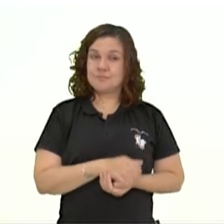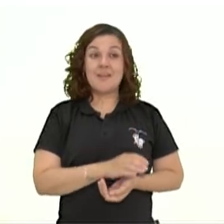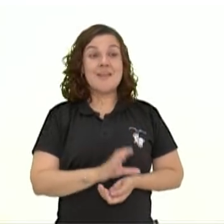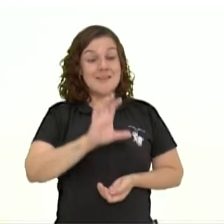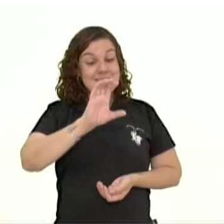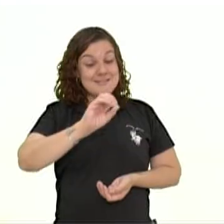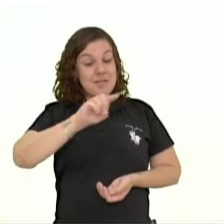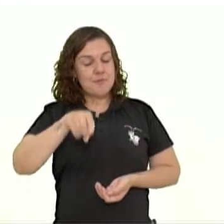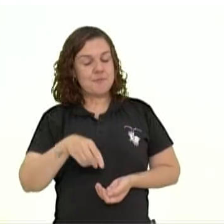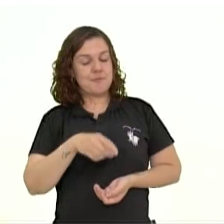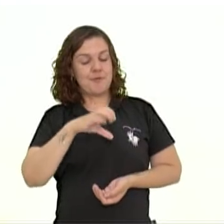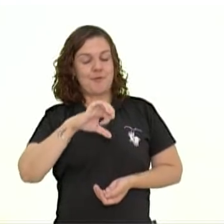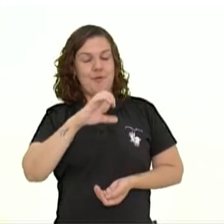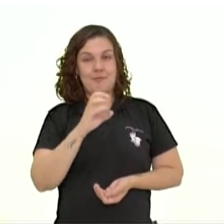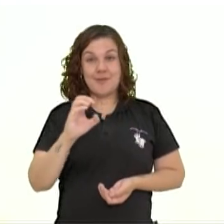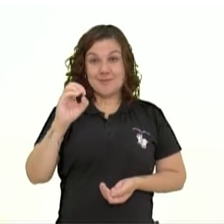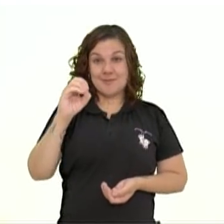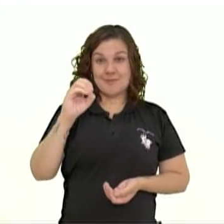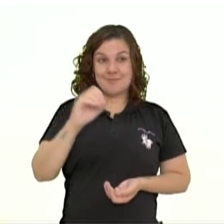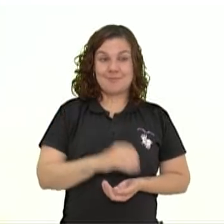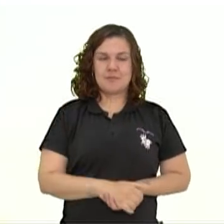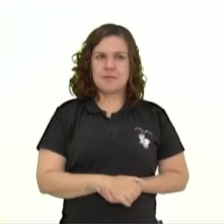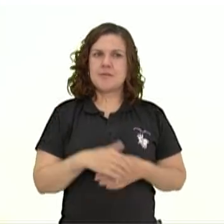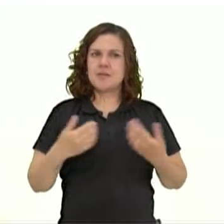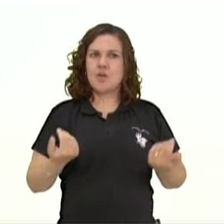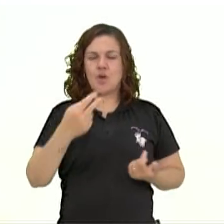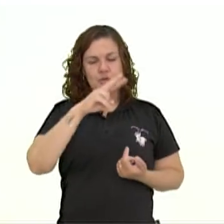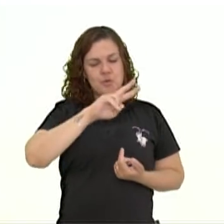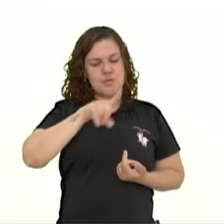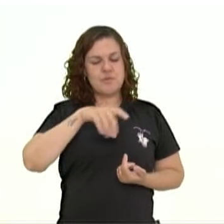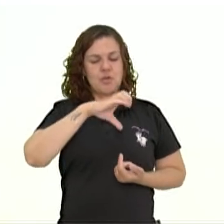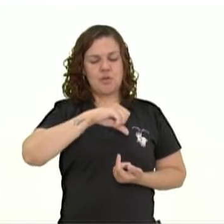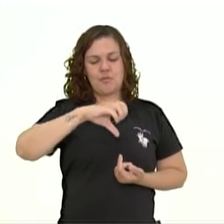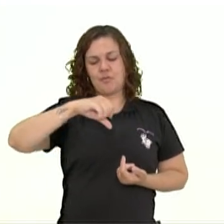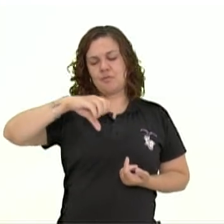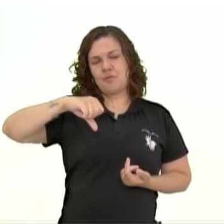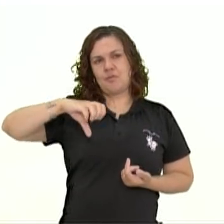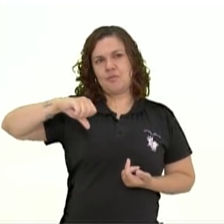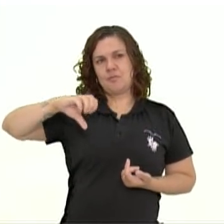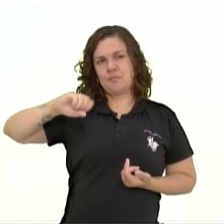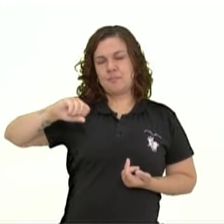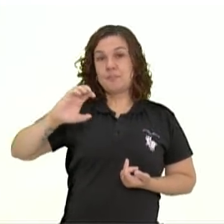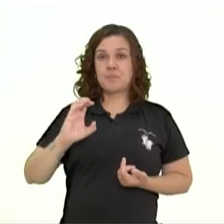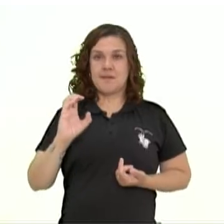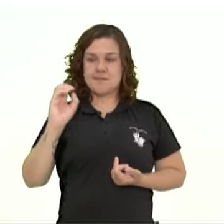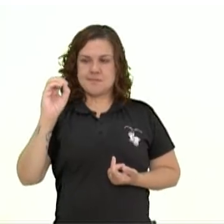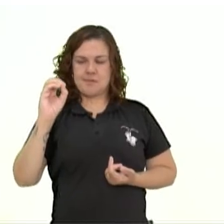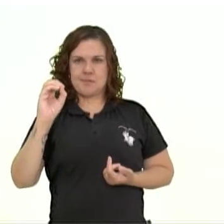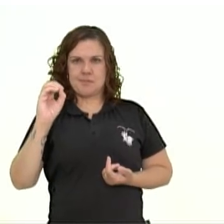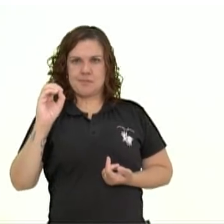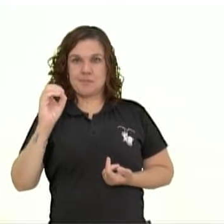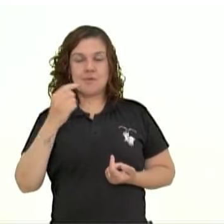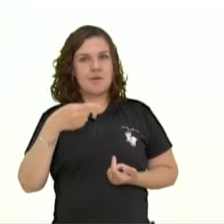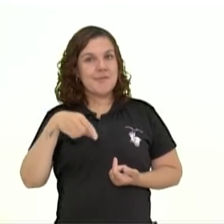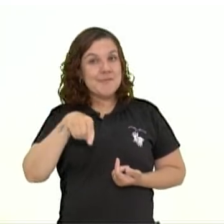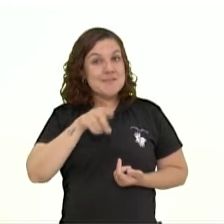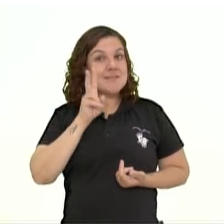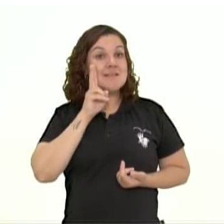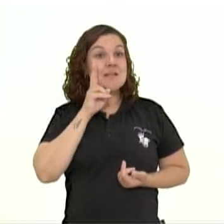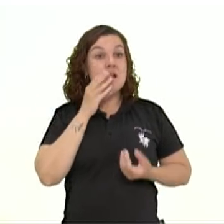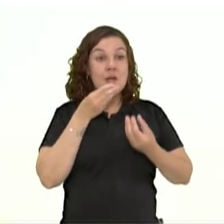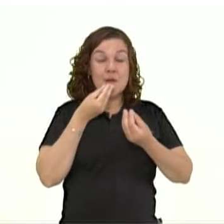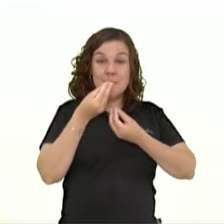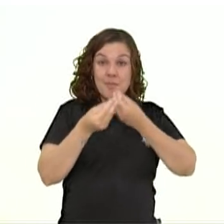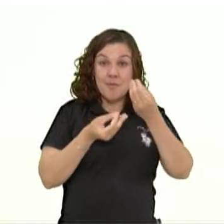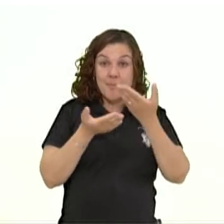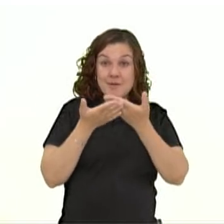E 0,9 elevado a 0? E aqui também 2,9999 elevado a 0. Lembra lá quando a gente